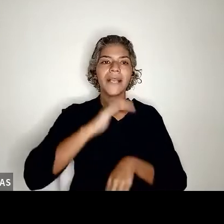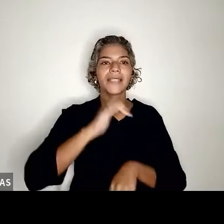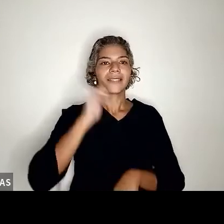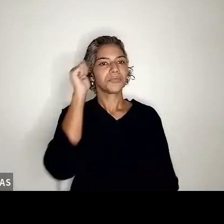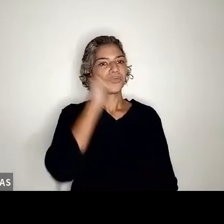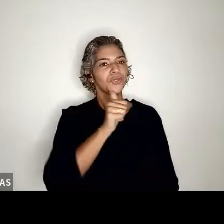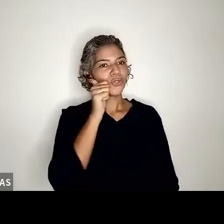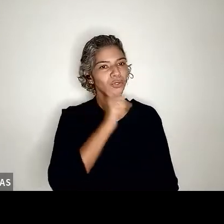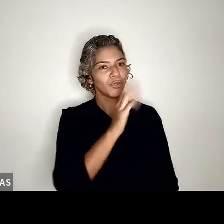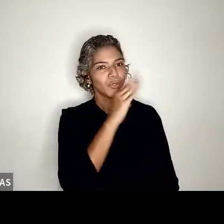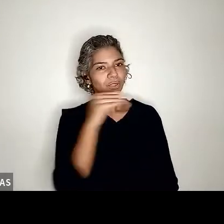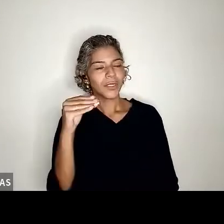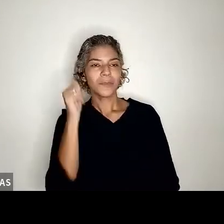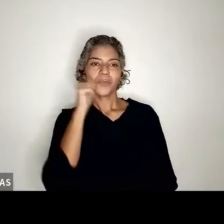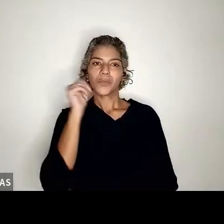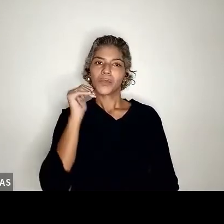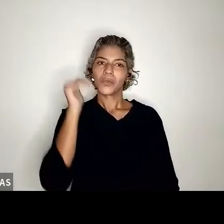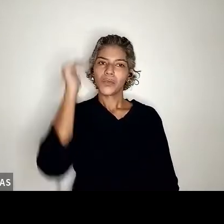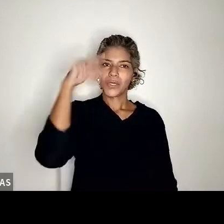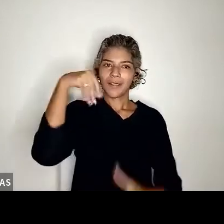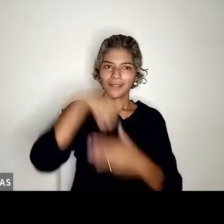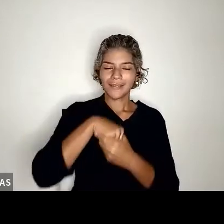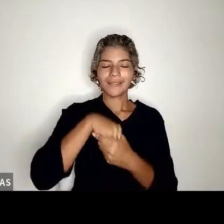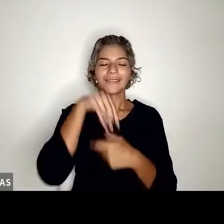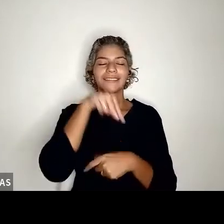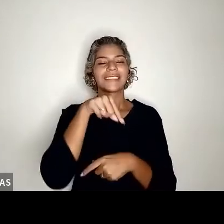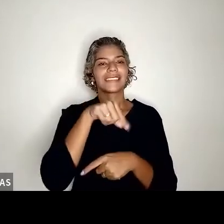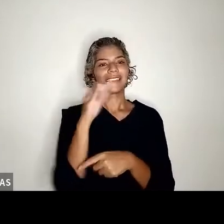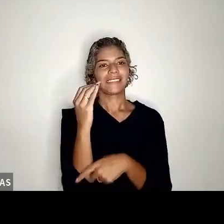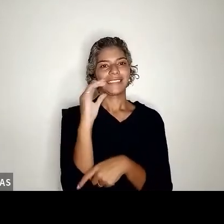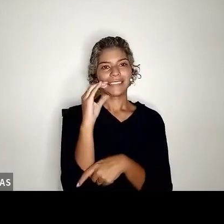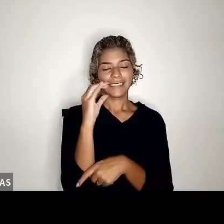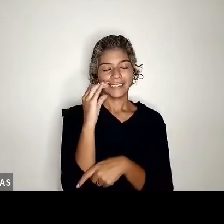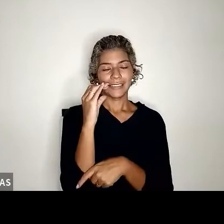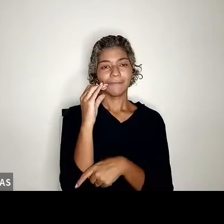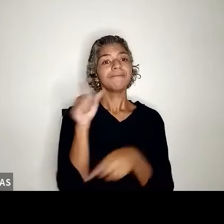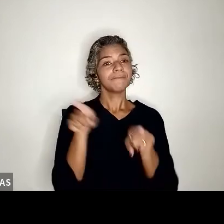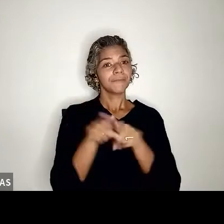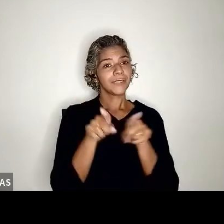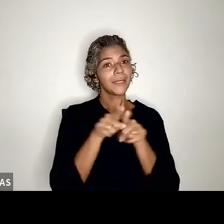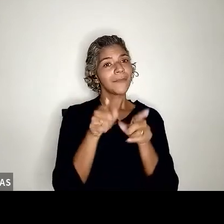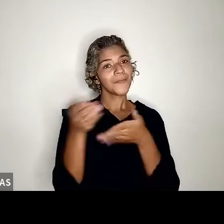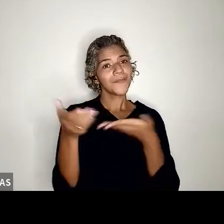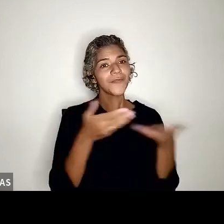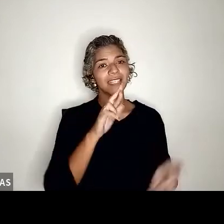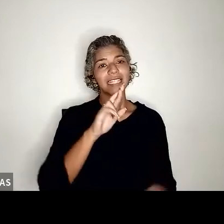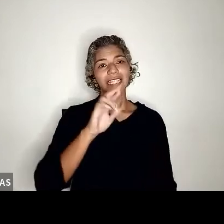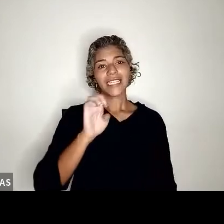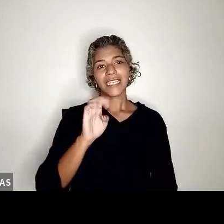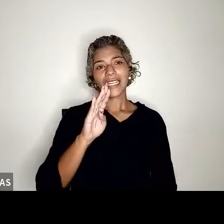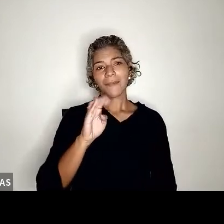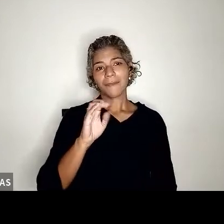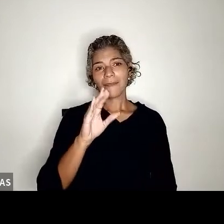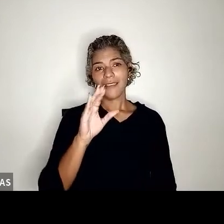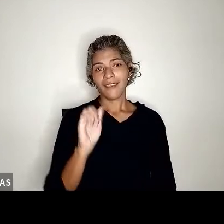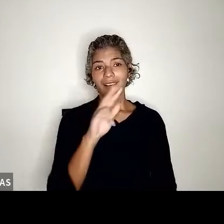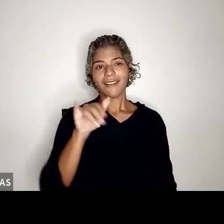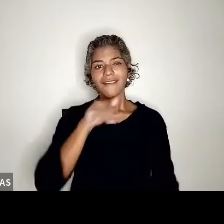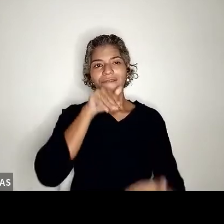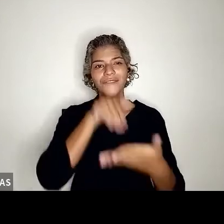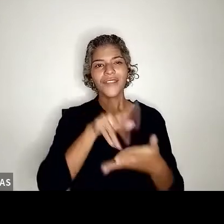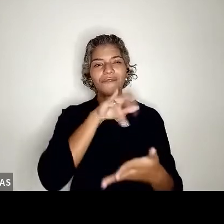a Rebeca Goto, que ao final da nossa sessão vai interpretar um poema. E a todas